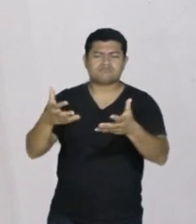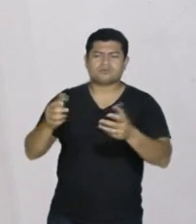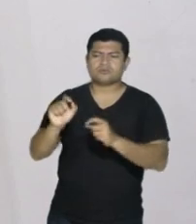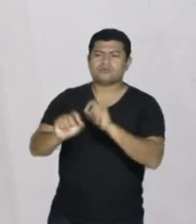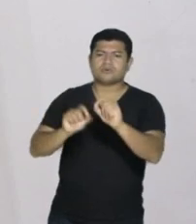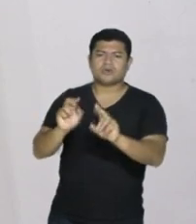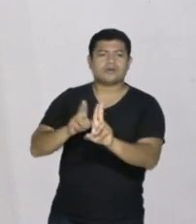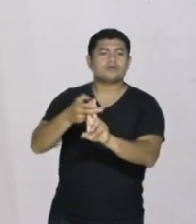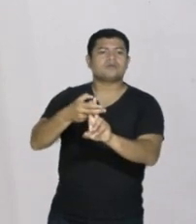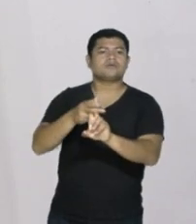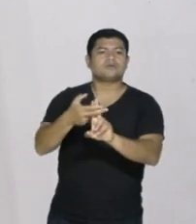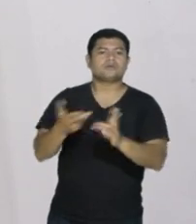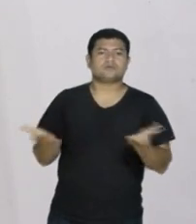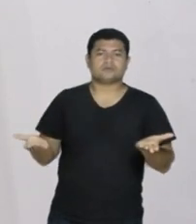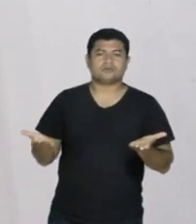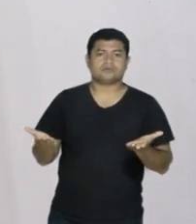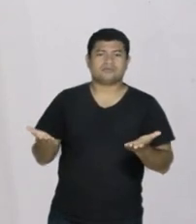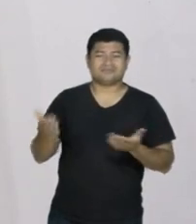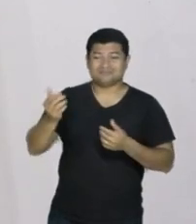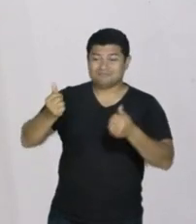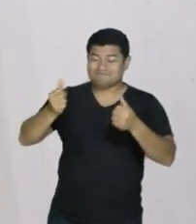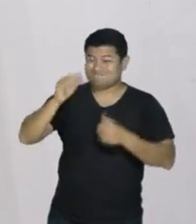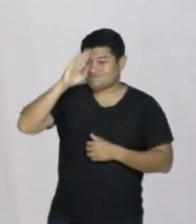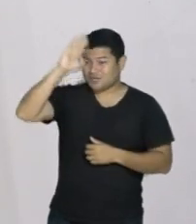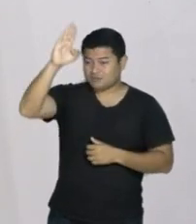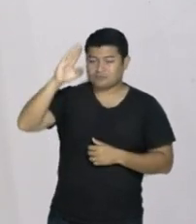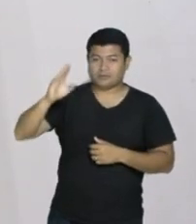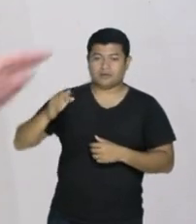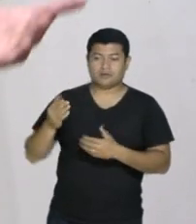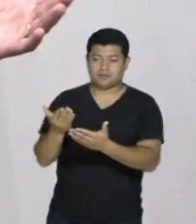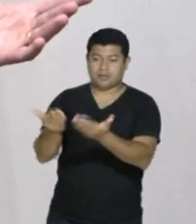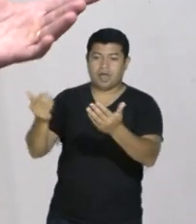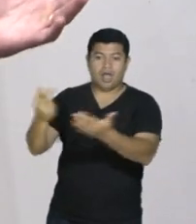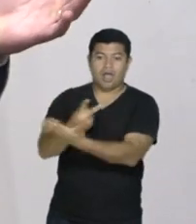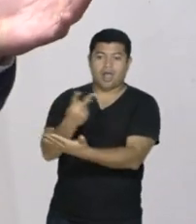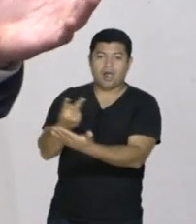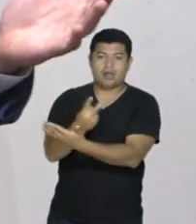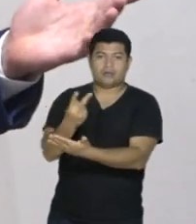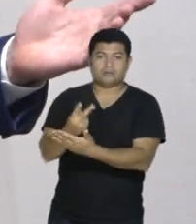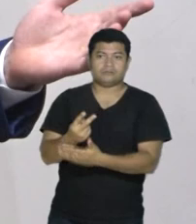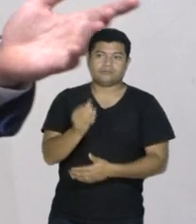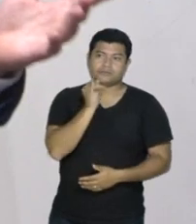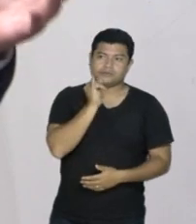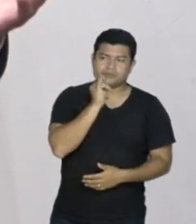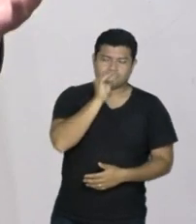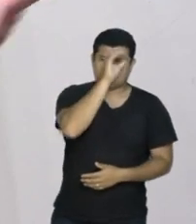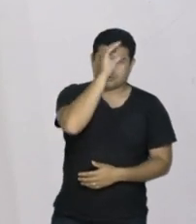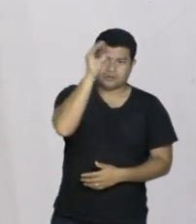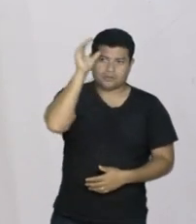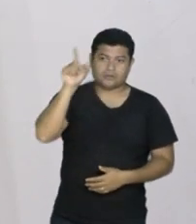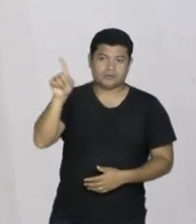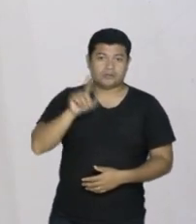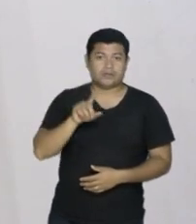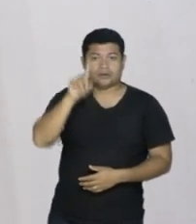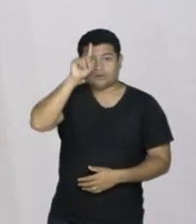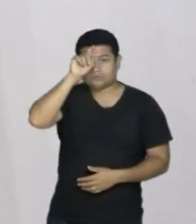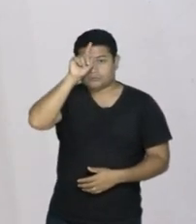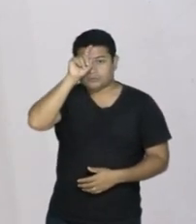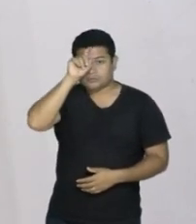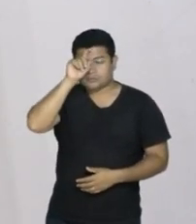de forma negativa eu não consigo entender isso aqui além de Criciúma nós temos o hospital gerido por